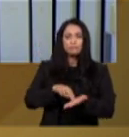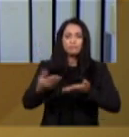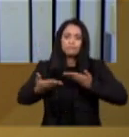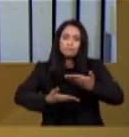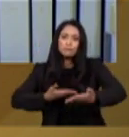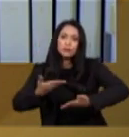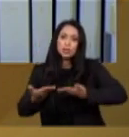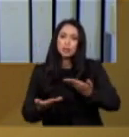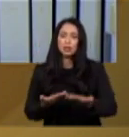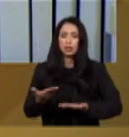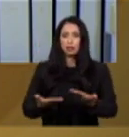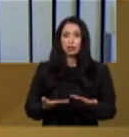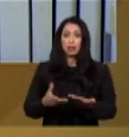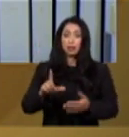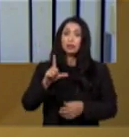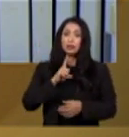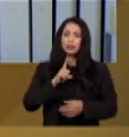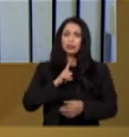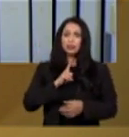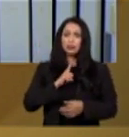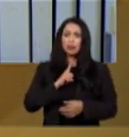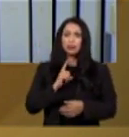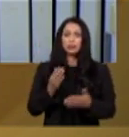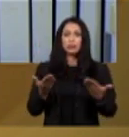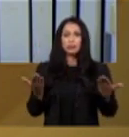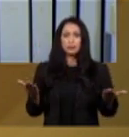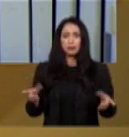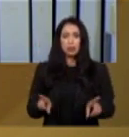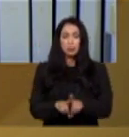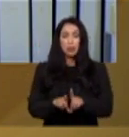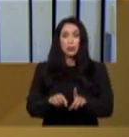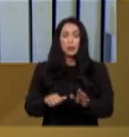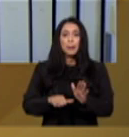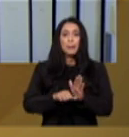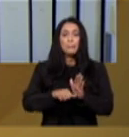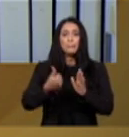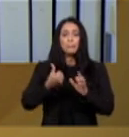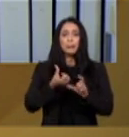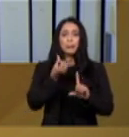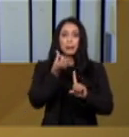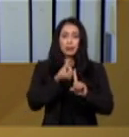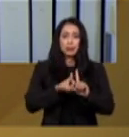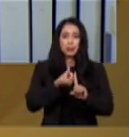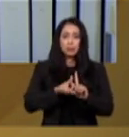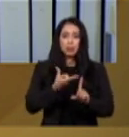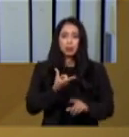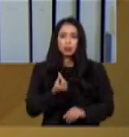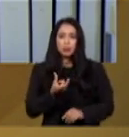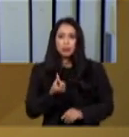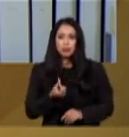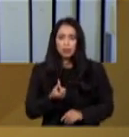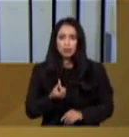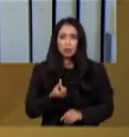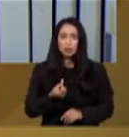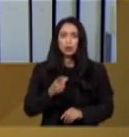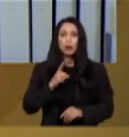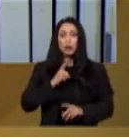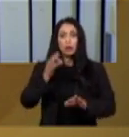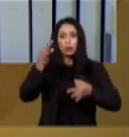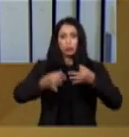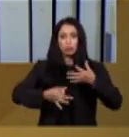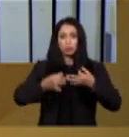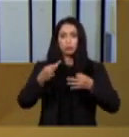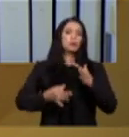relações. Tendo isso em vista, no primeiro semestre de 2020, o Poder Judiciário Brasileiro e o Supremo